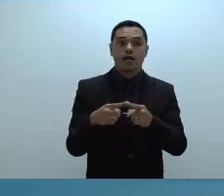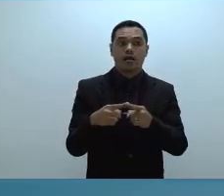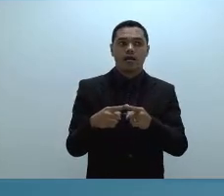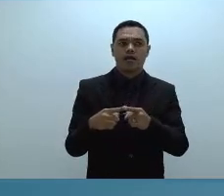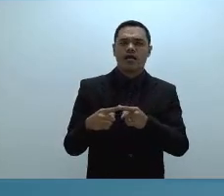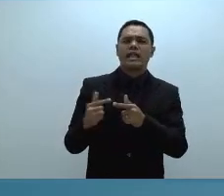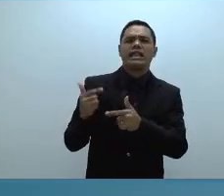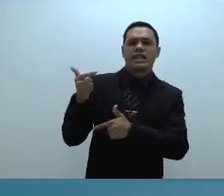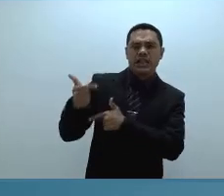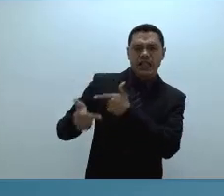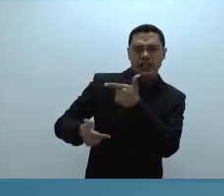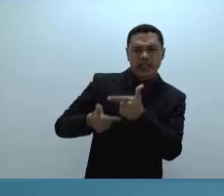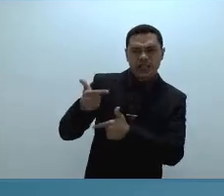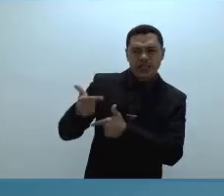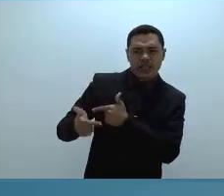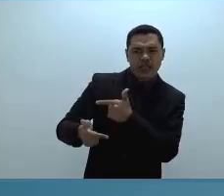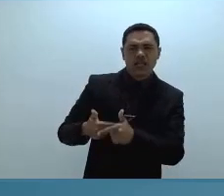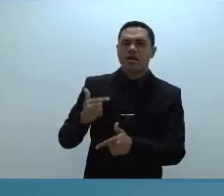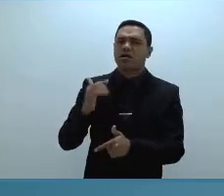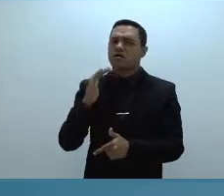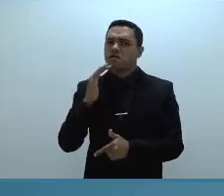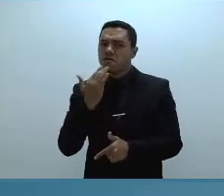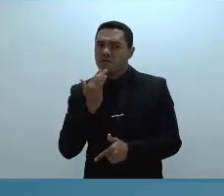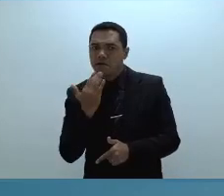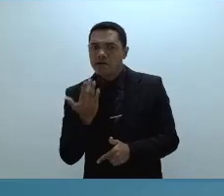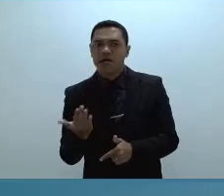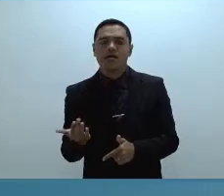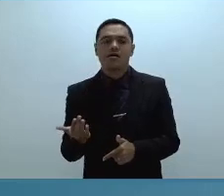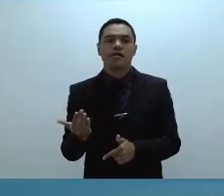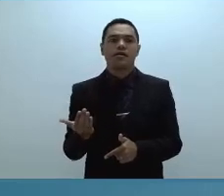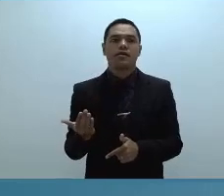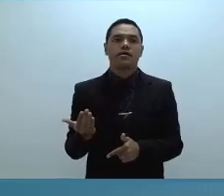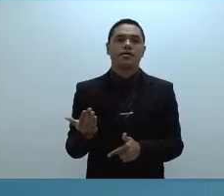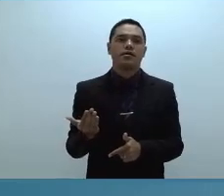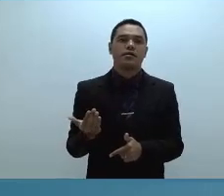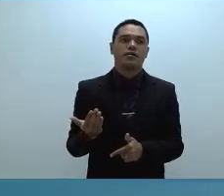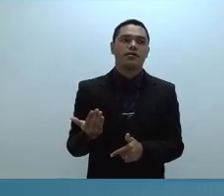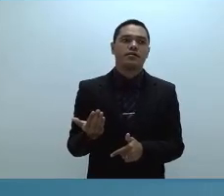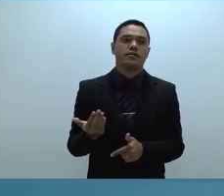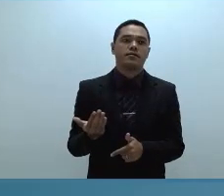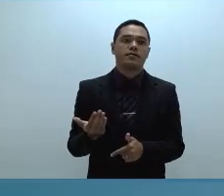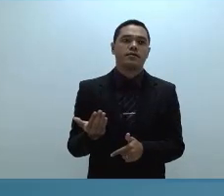ela falha na prestação de serviço. É isso que diz a decisão do STJ.